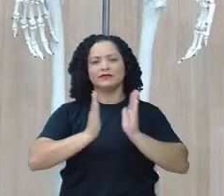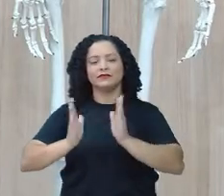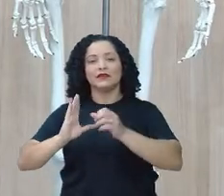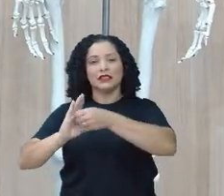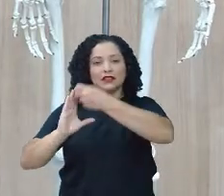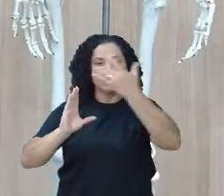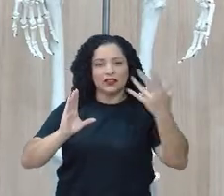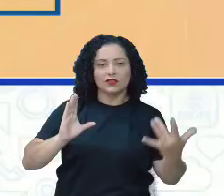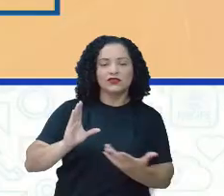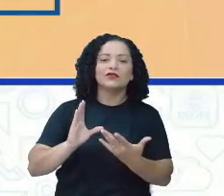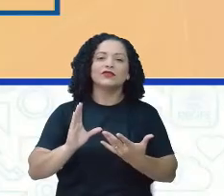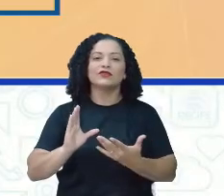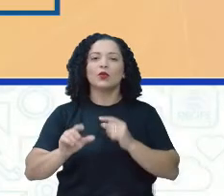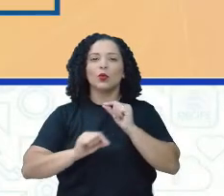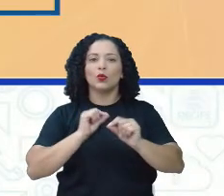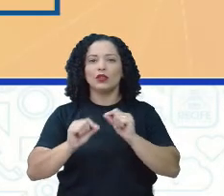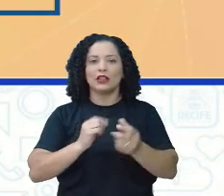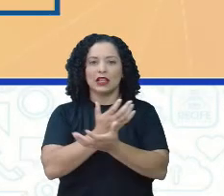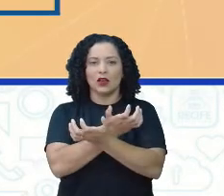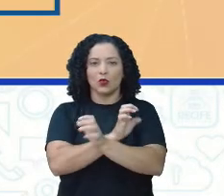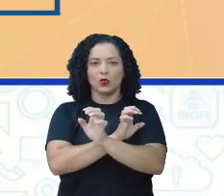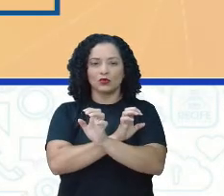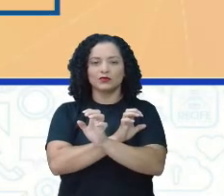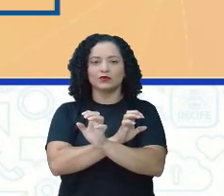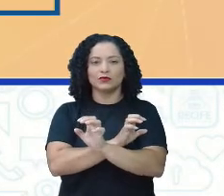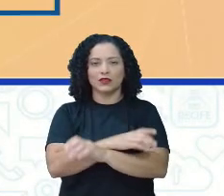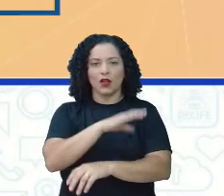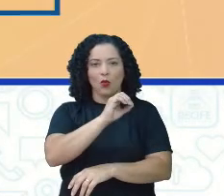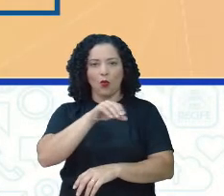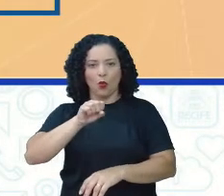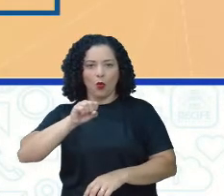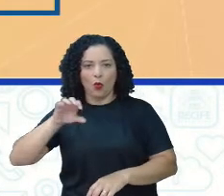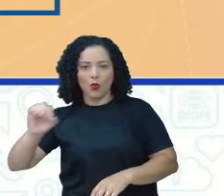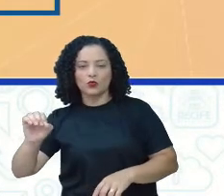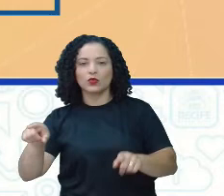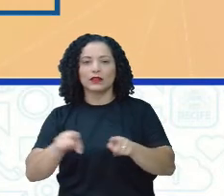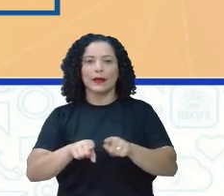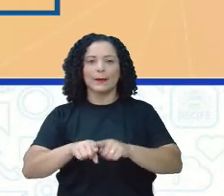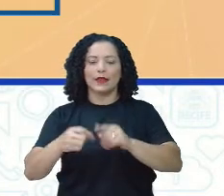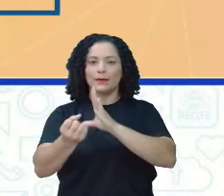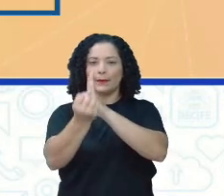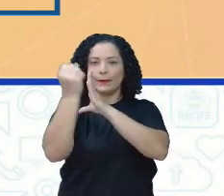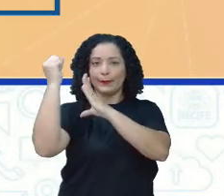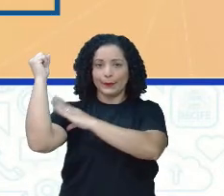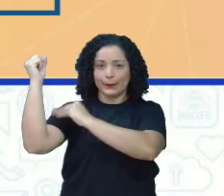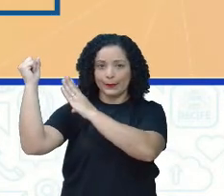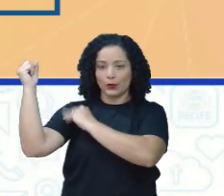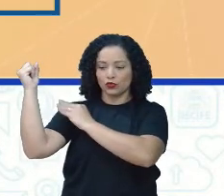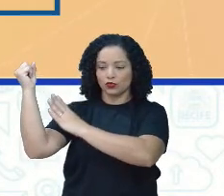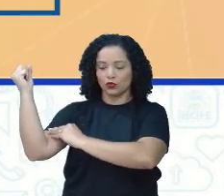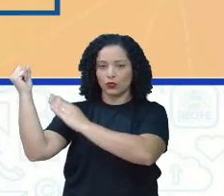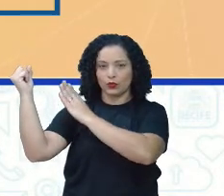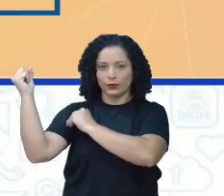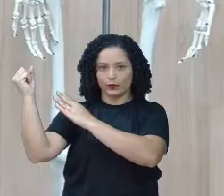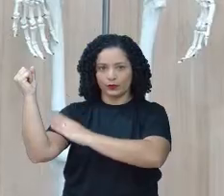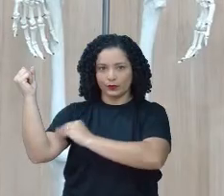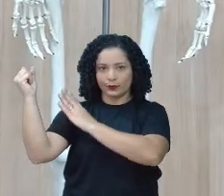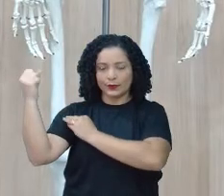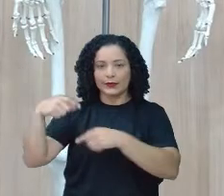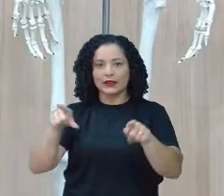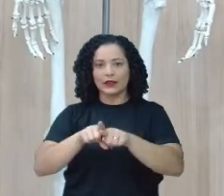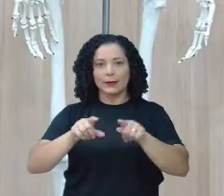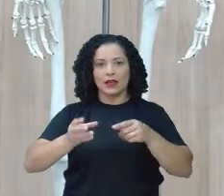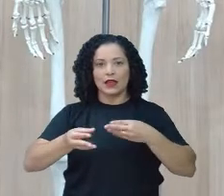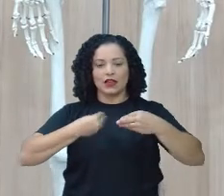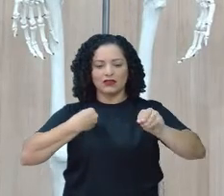alguns sistemas. O sistema esquelético, o sistema muscular e o sistema articular. Mas hoje nós vamos conversar a